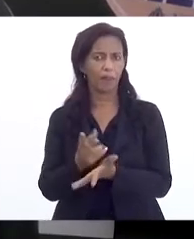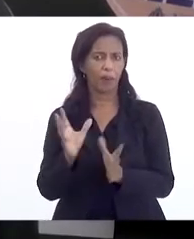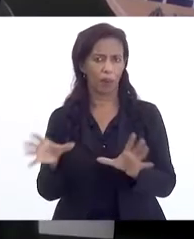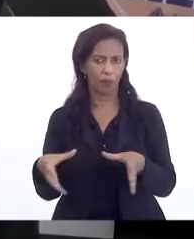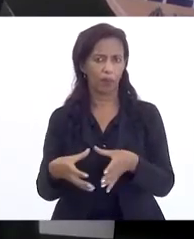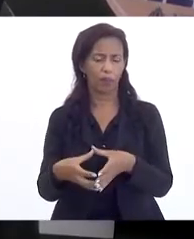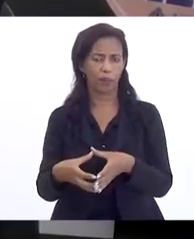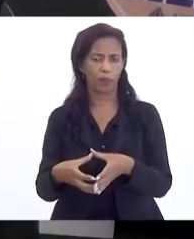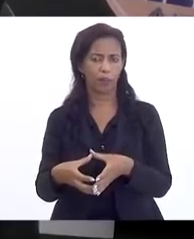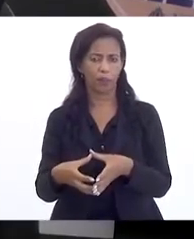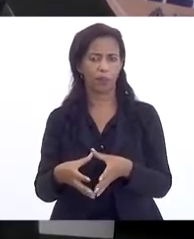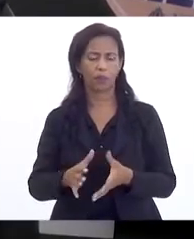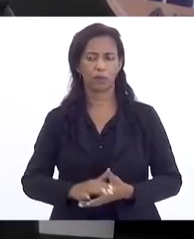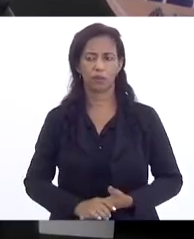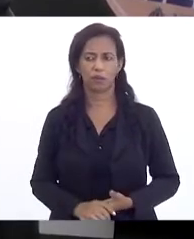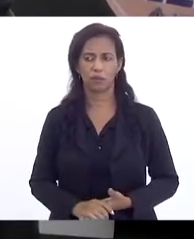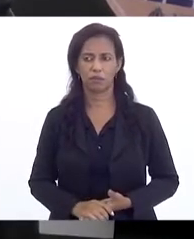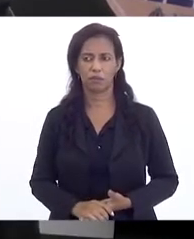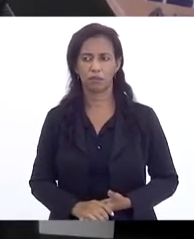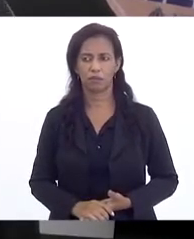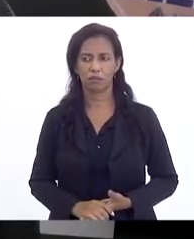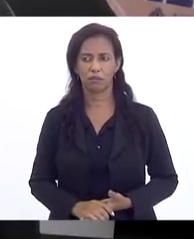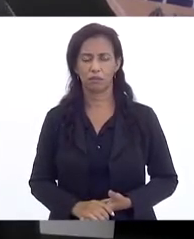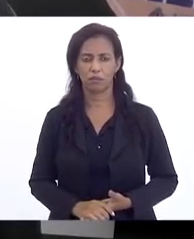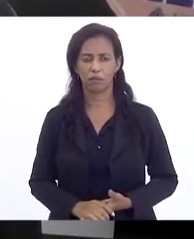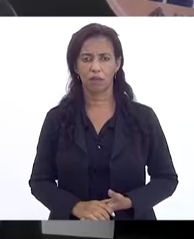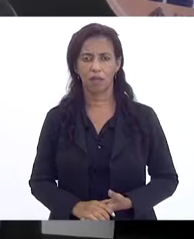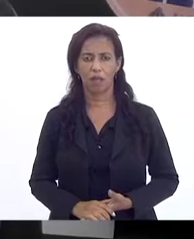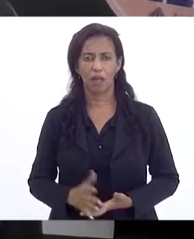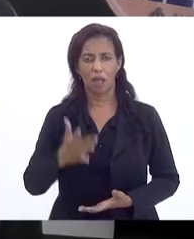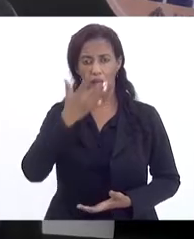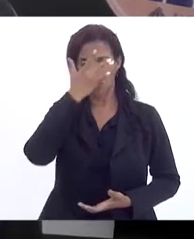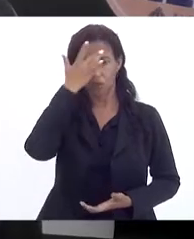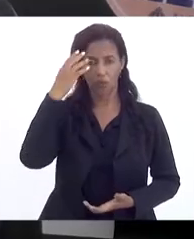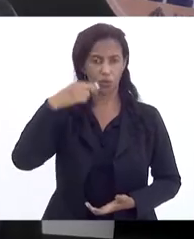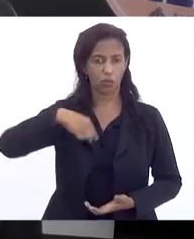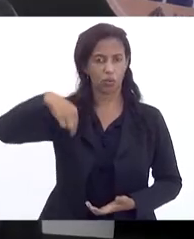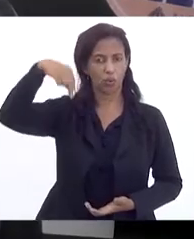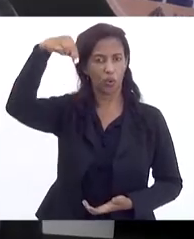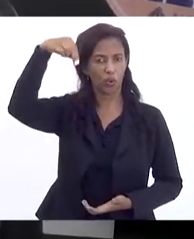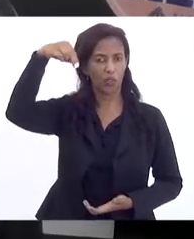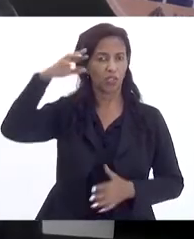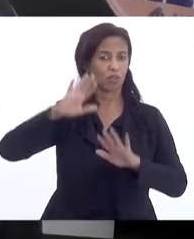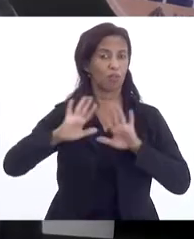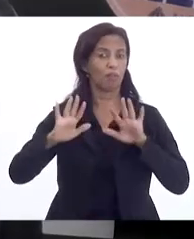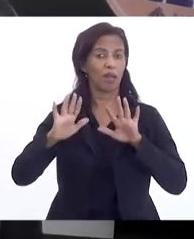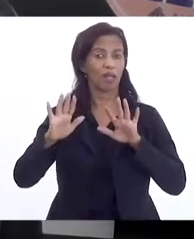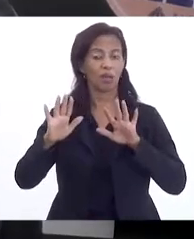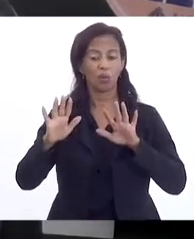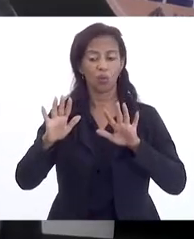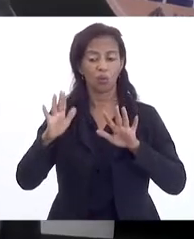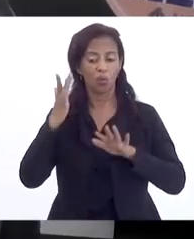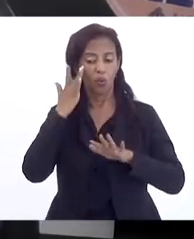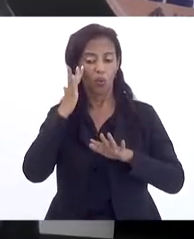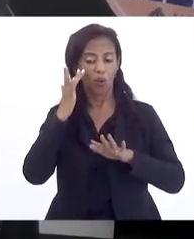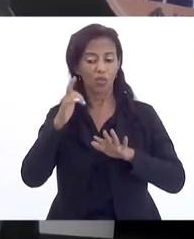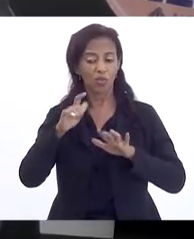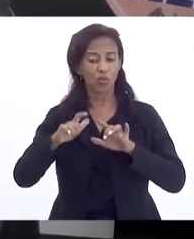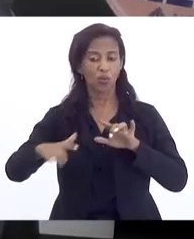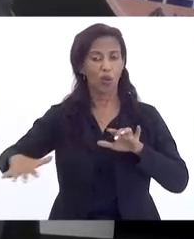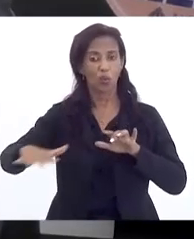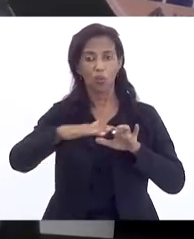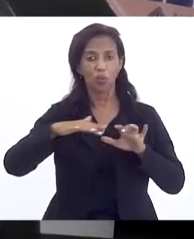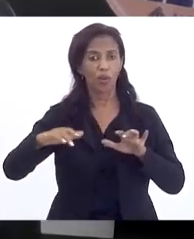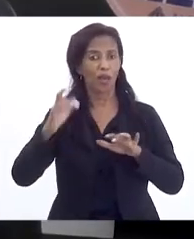Janeiro destinada ao público do Nordeste e tudo mais, mas não necessariamente o espaço físico, entendeu? Só a cultura de